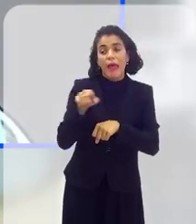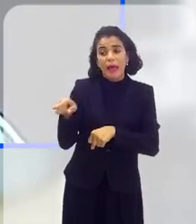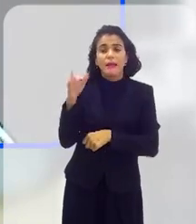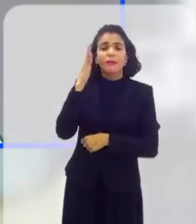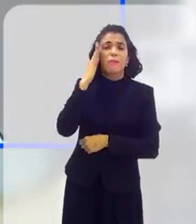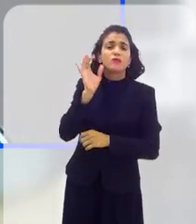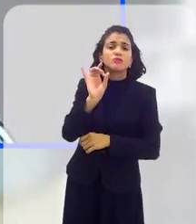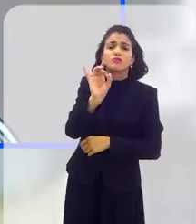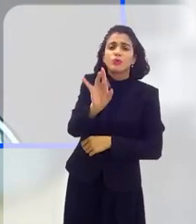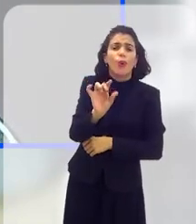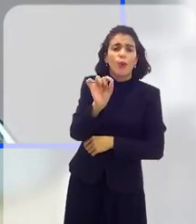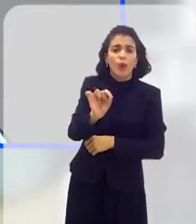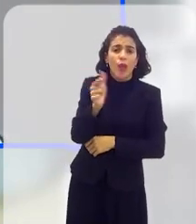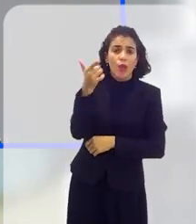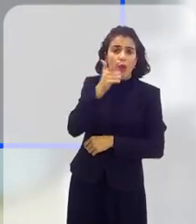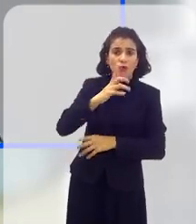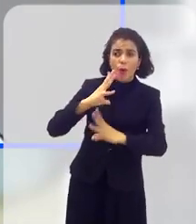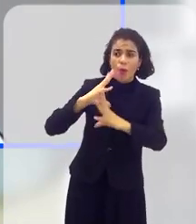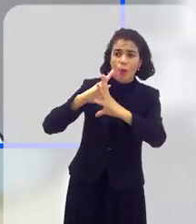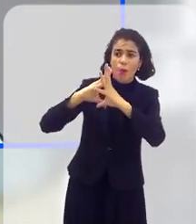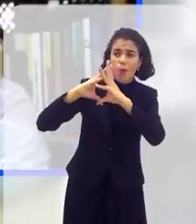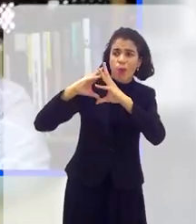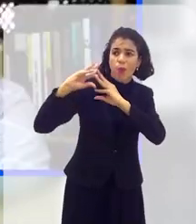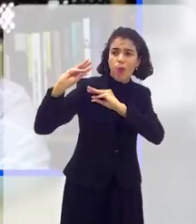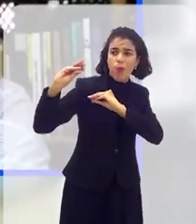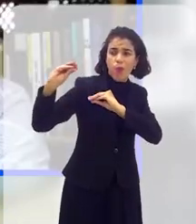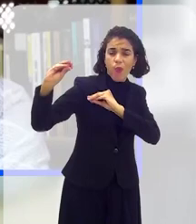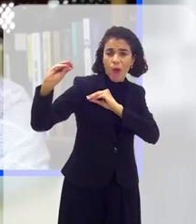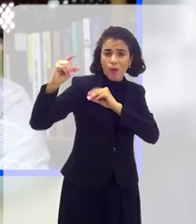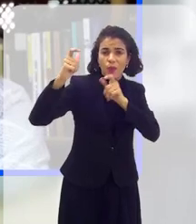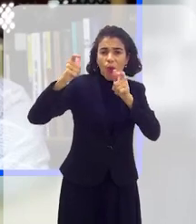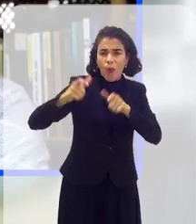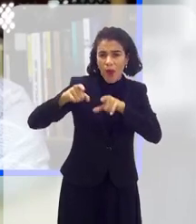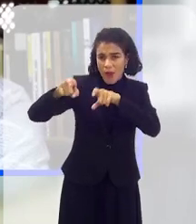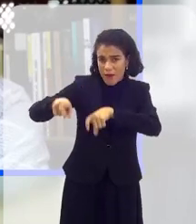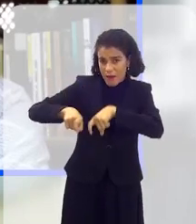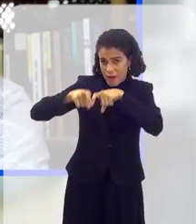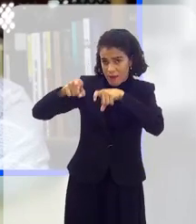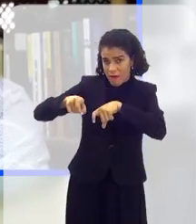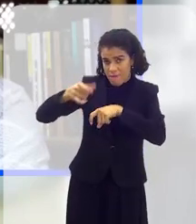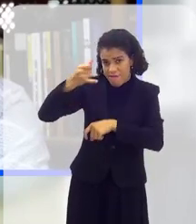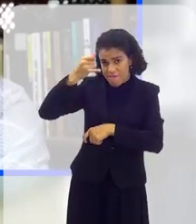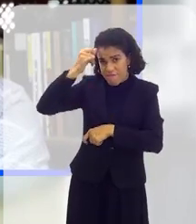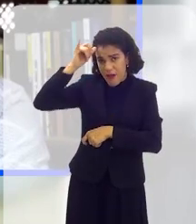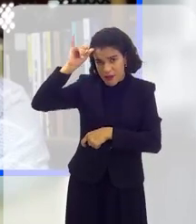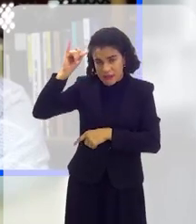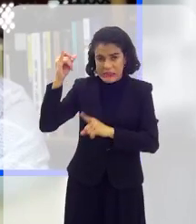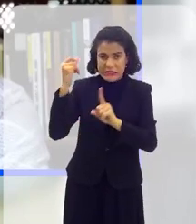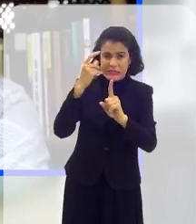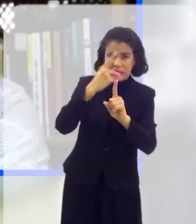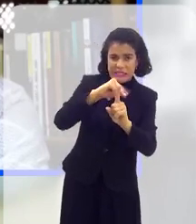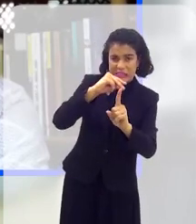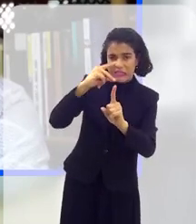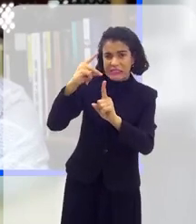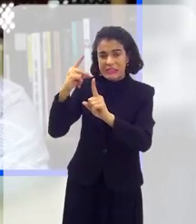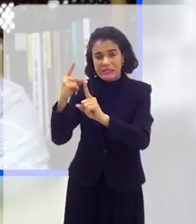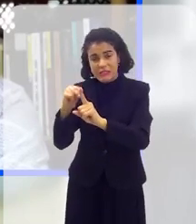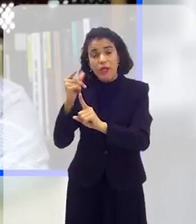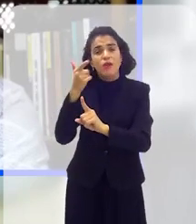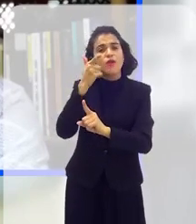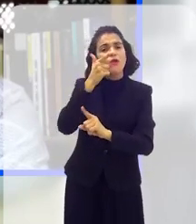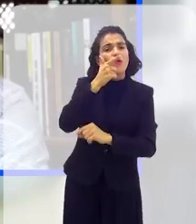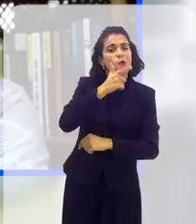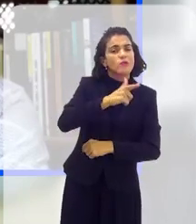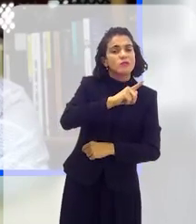que ela sabia apenas que ele tinha conseguido fugir da fazenda onde ele era escravizado e